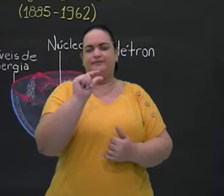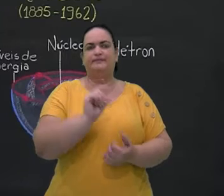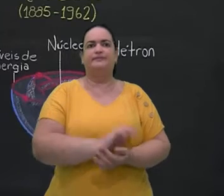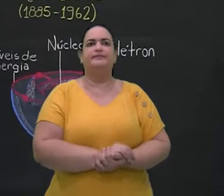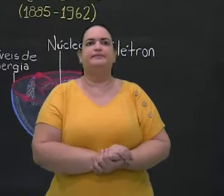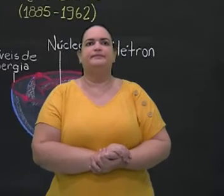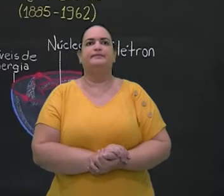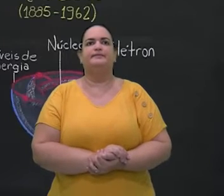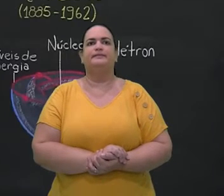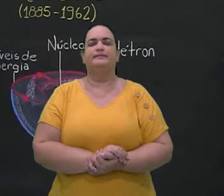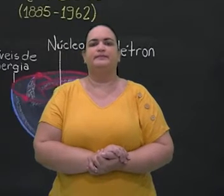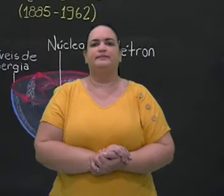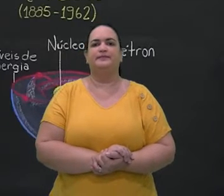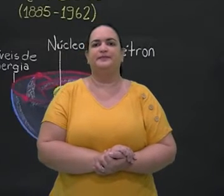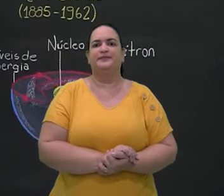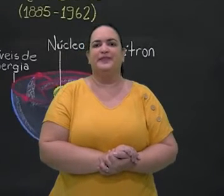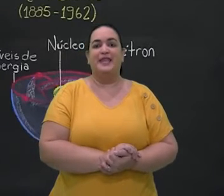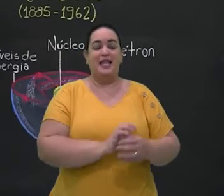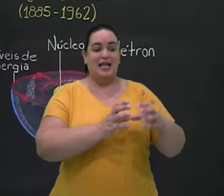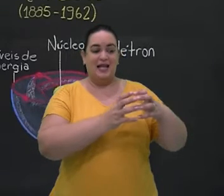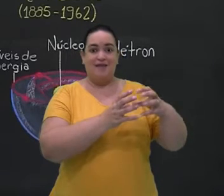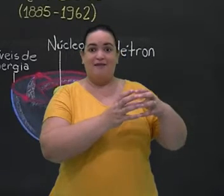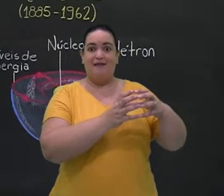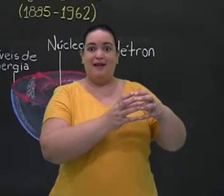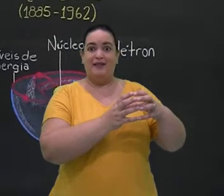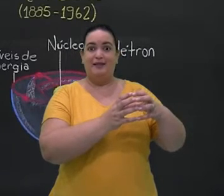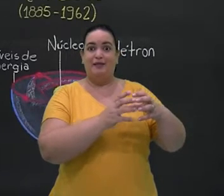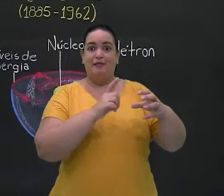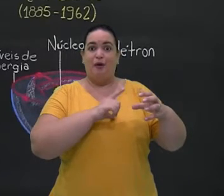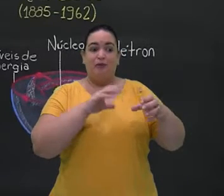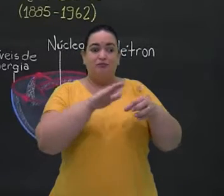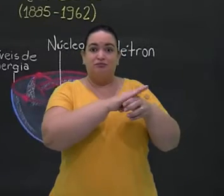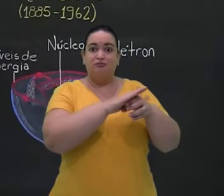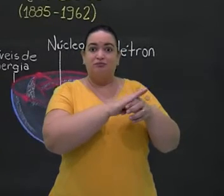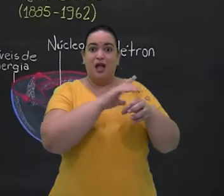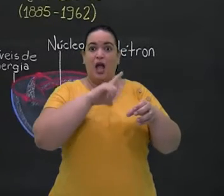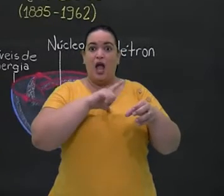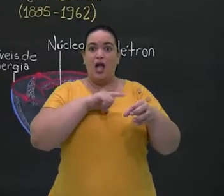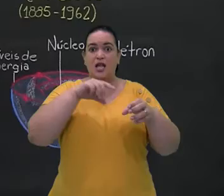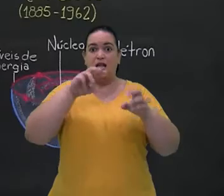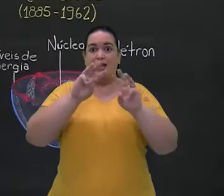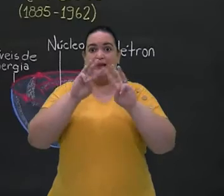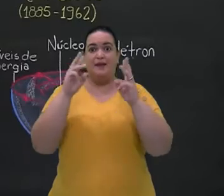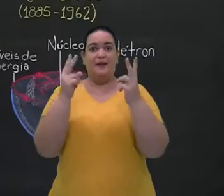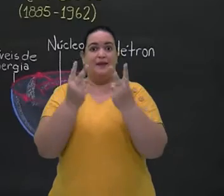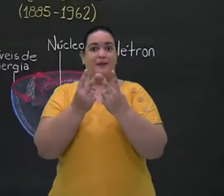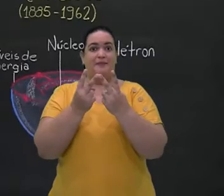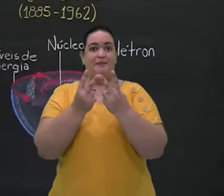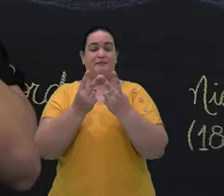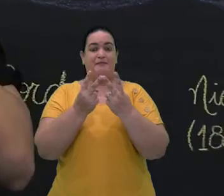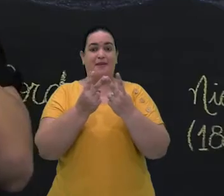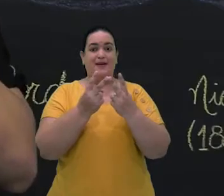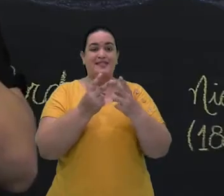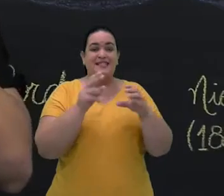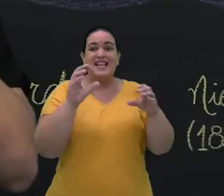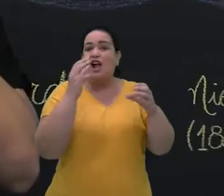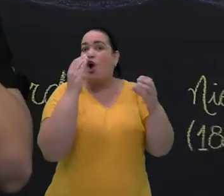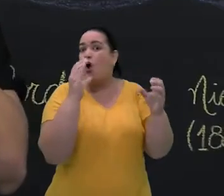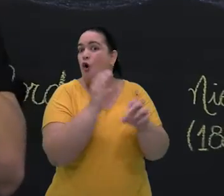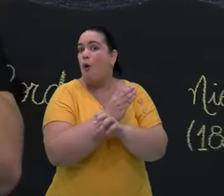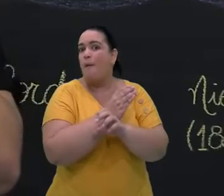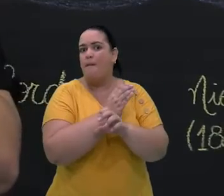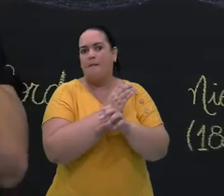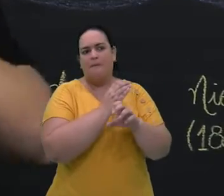Dalton, o átomo é uma esfera maciça. Quando eu digo que a esfera maciça, ela é internamente